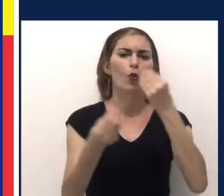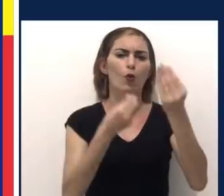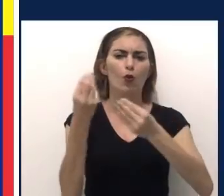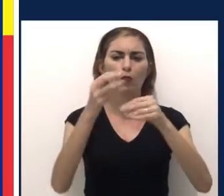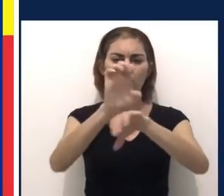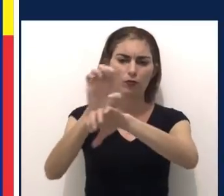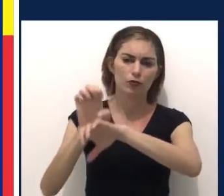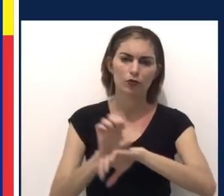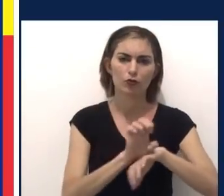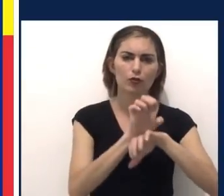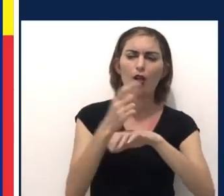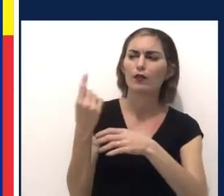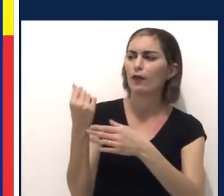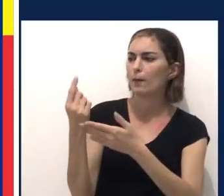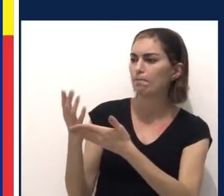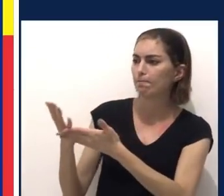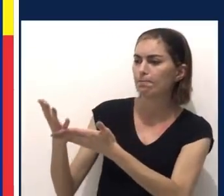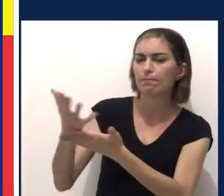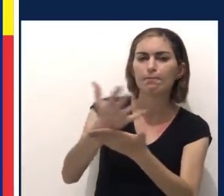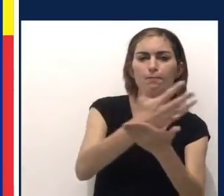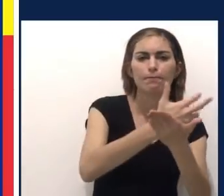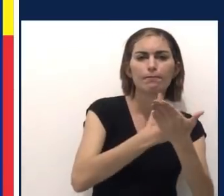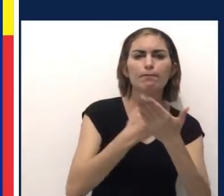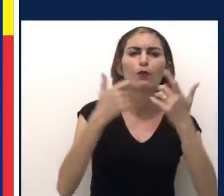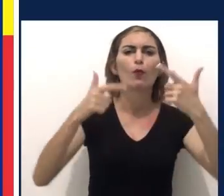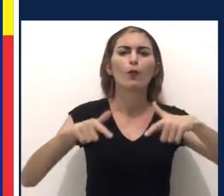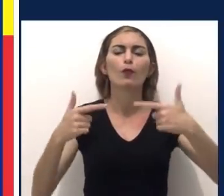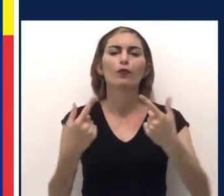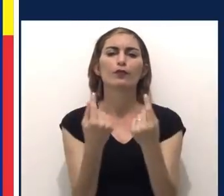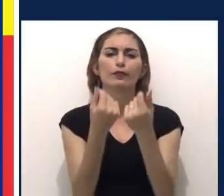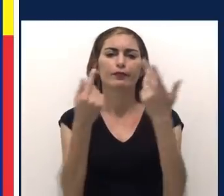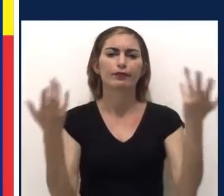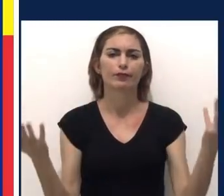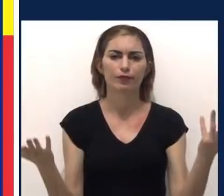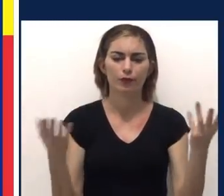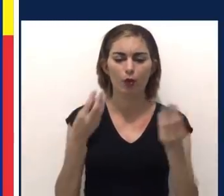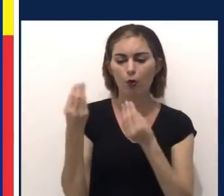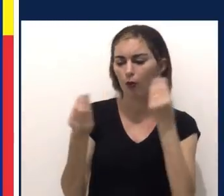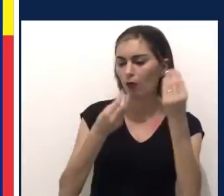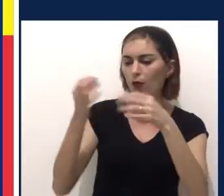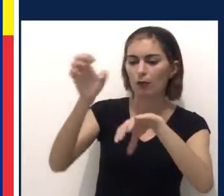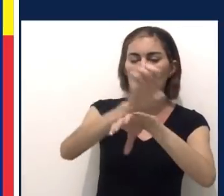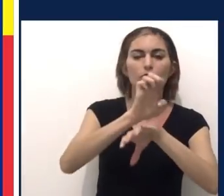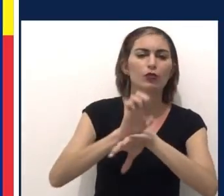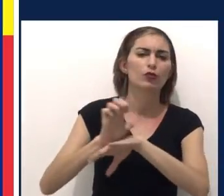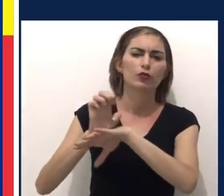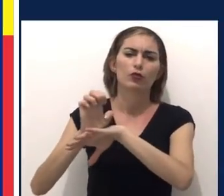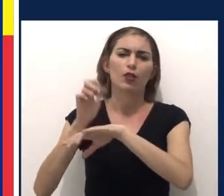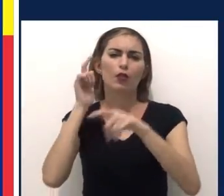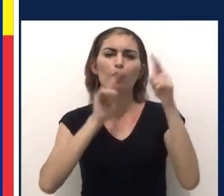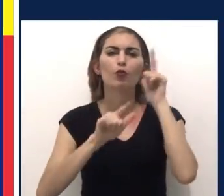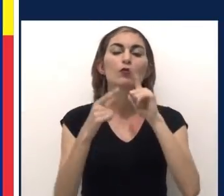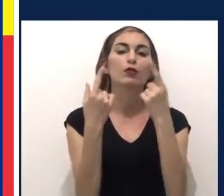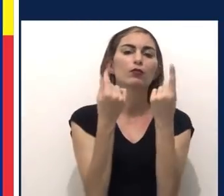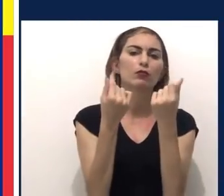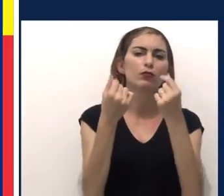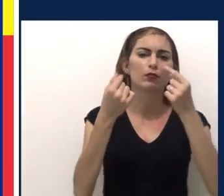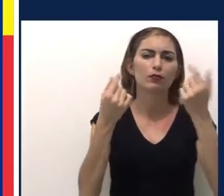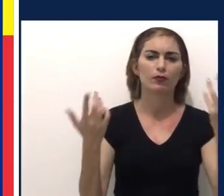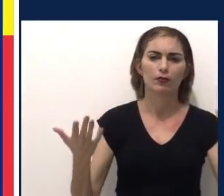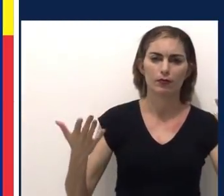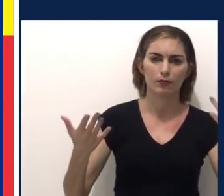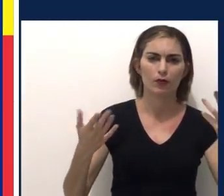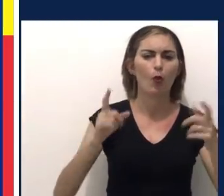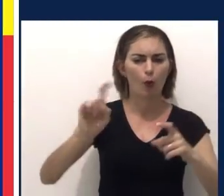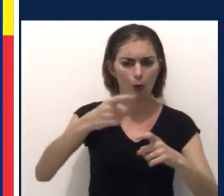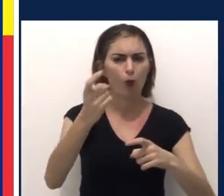impopulares. Como o Estado vai arrecadar ônus? Como o Estado vai conseguir